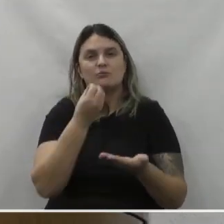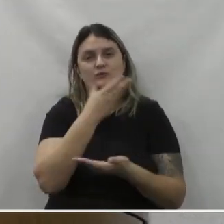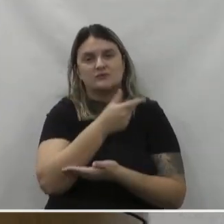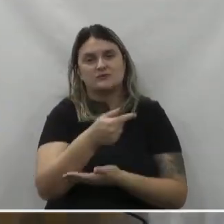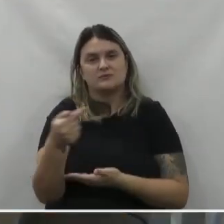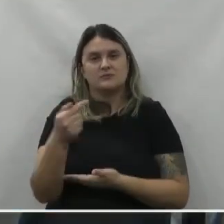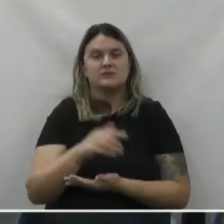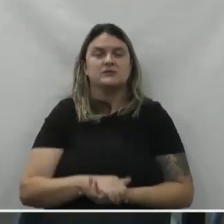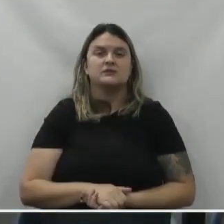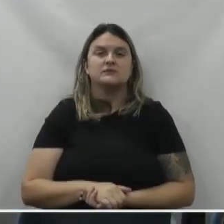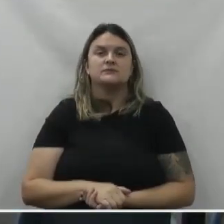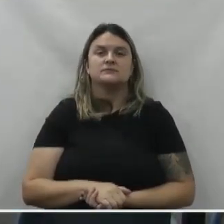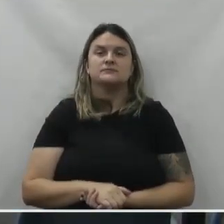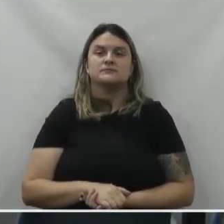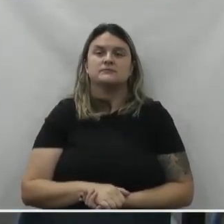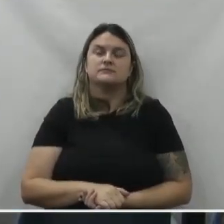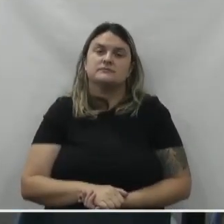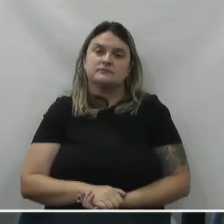semana.